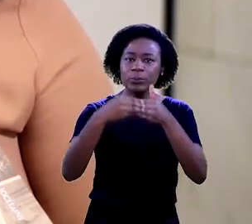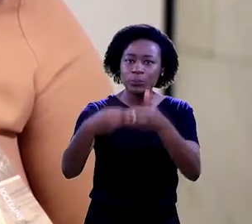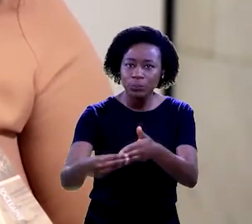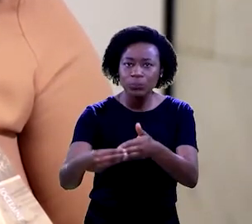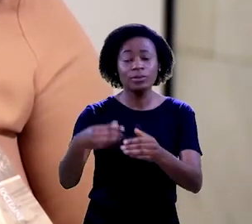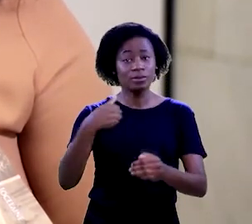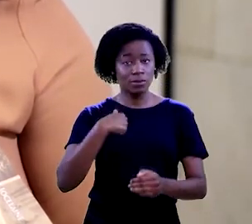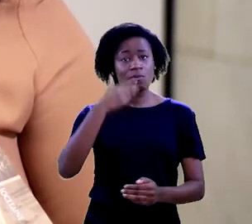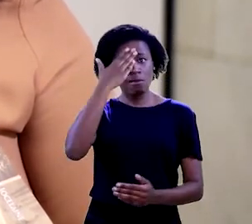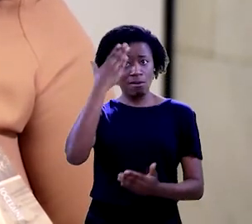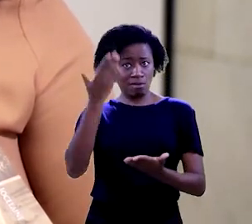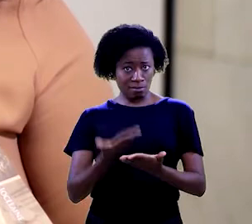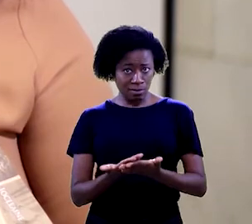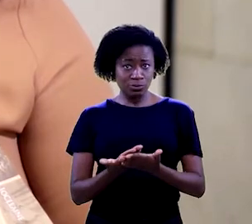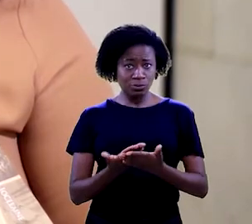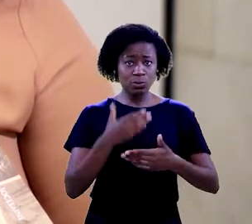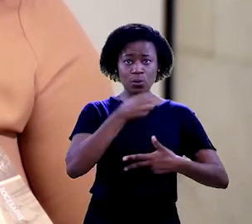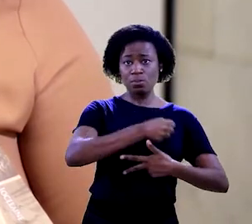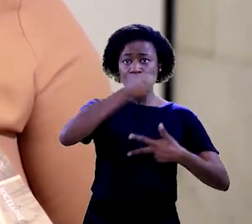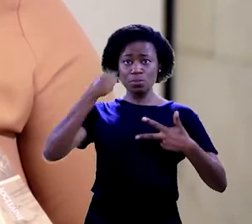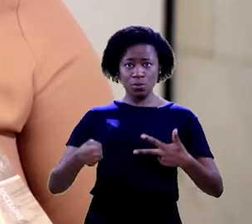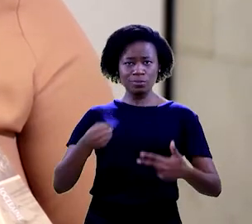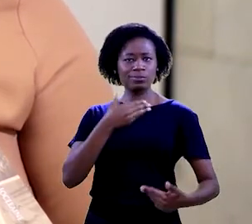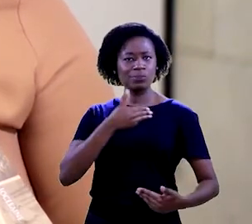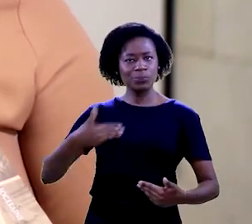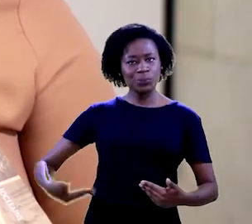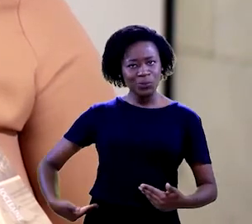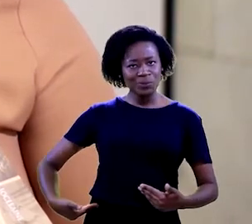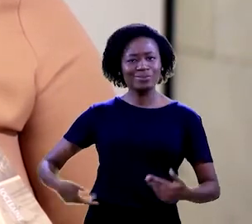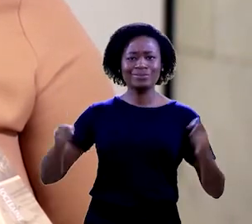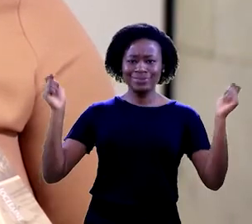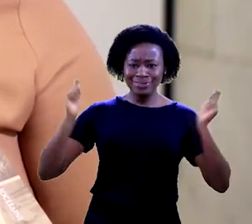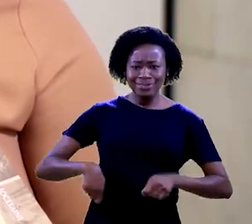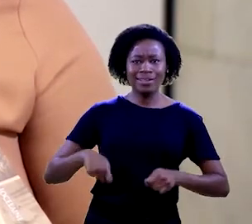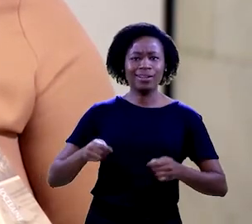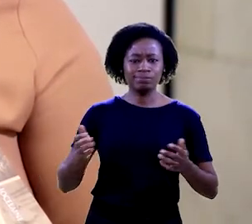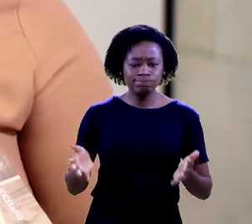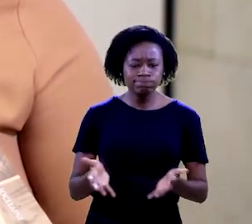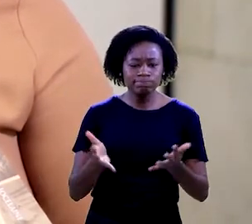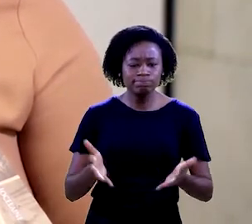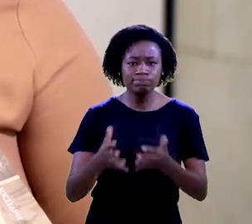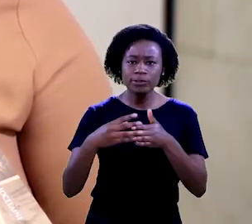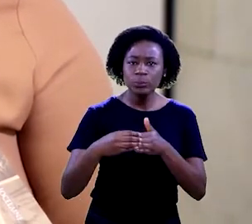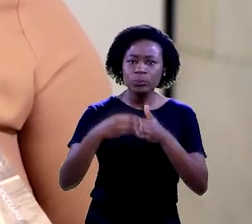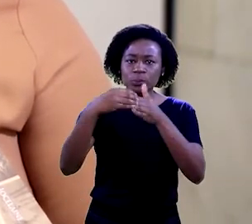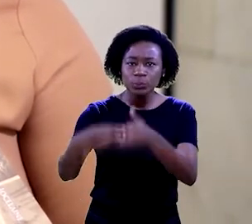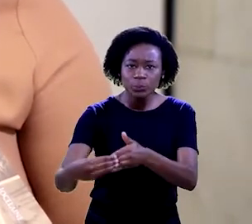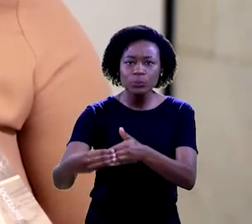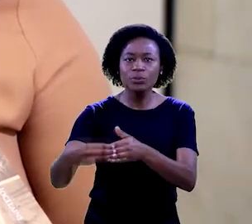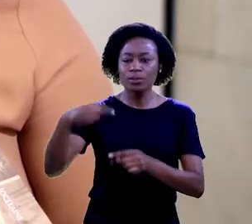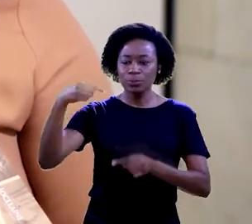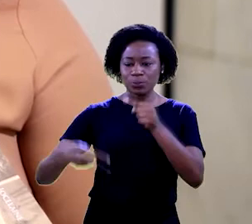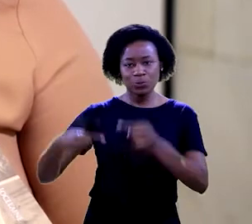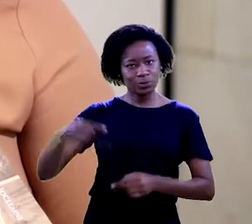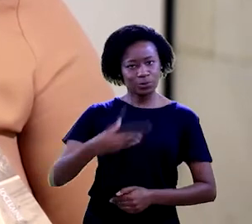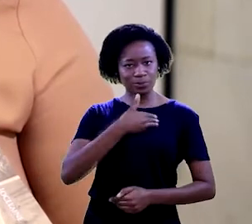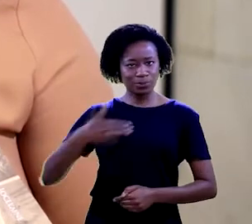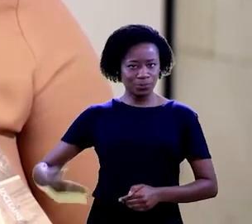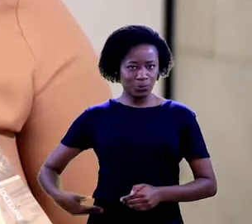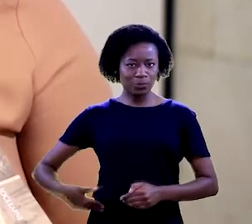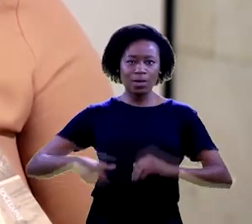o poder público também tem essa possibilidade de induzir, como política pública, movimentos